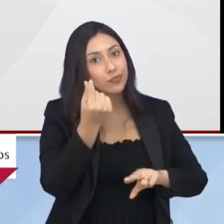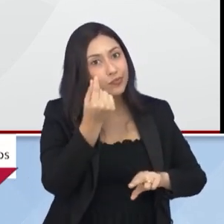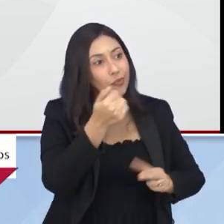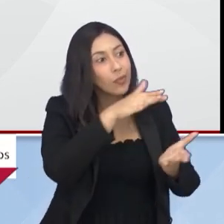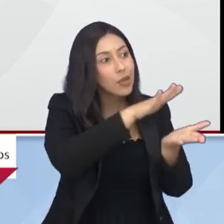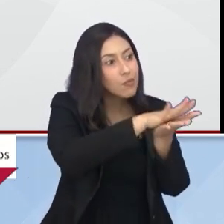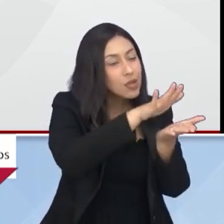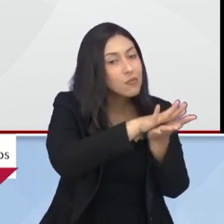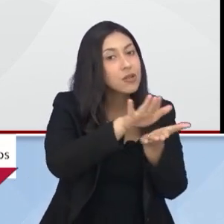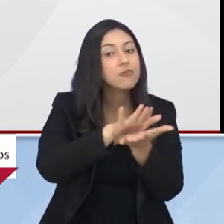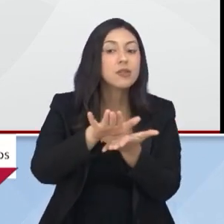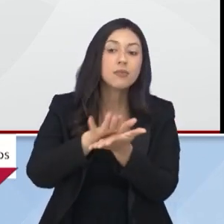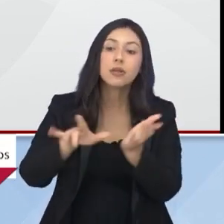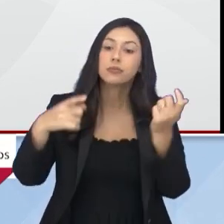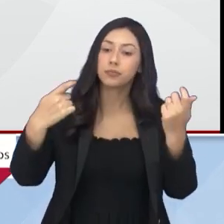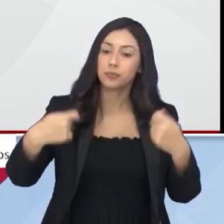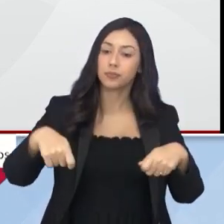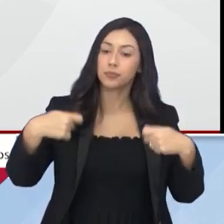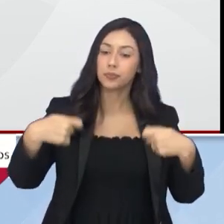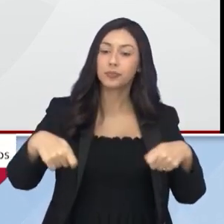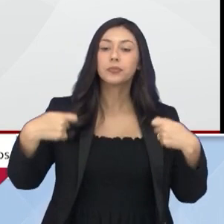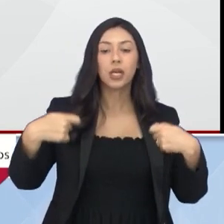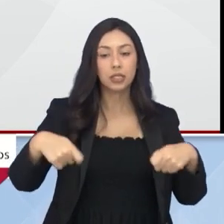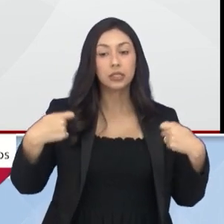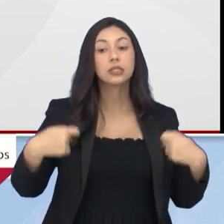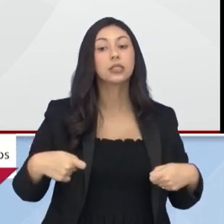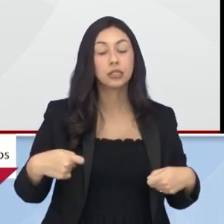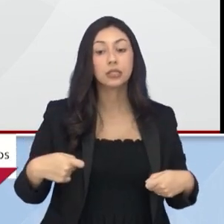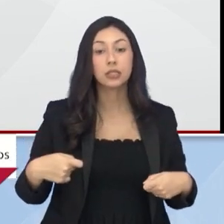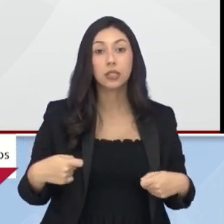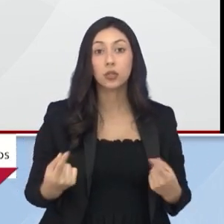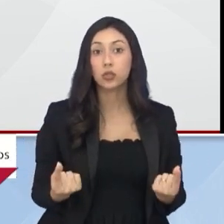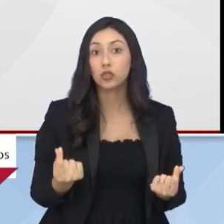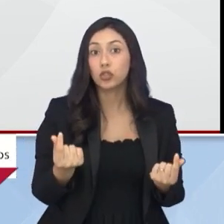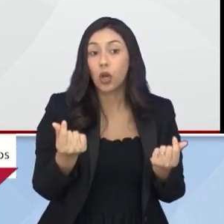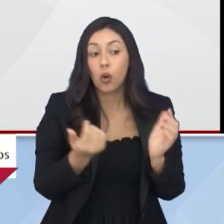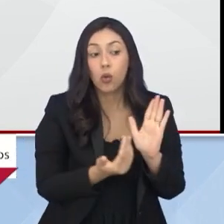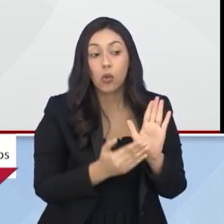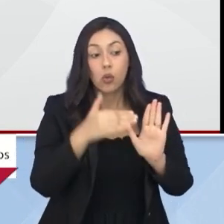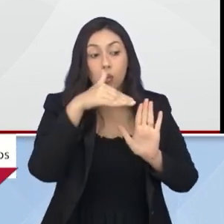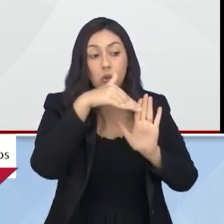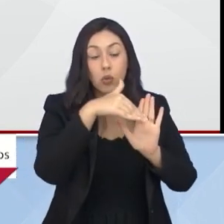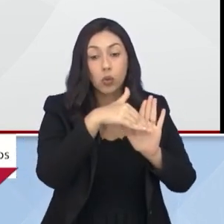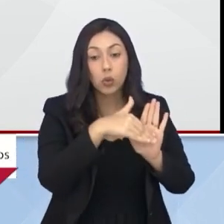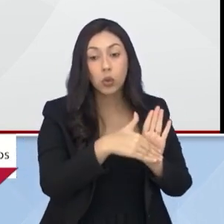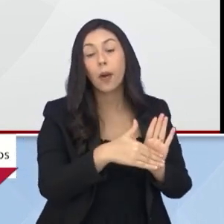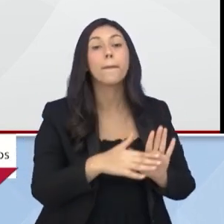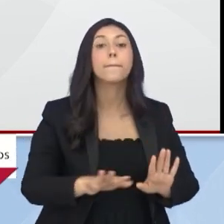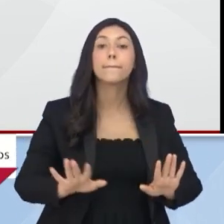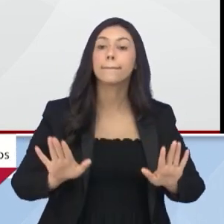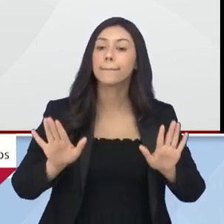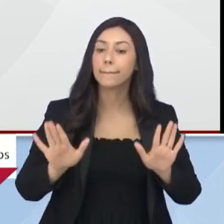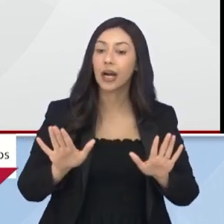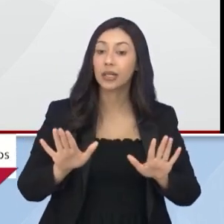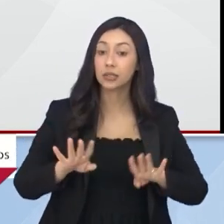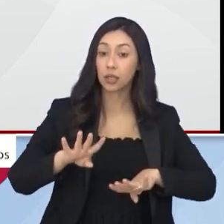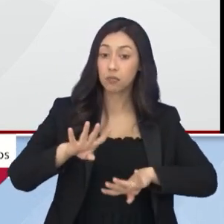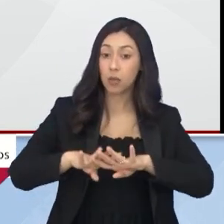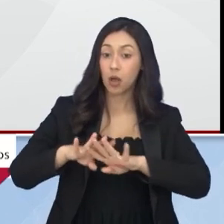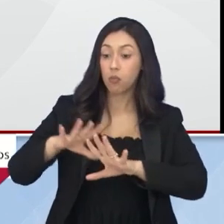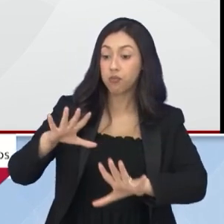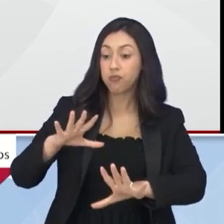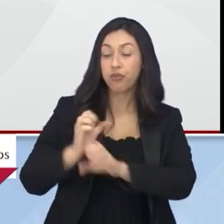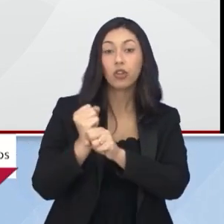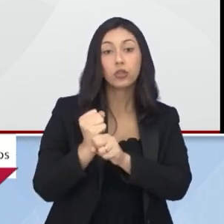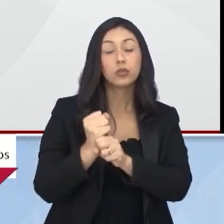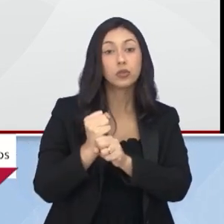que vai ter que pagar aquele que tá licenciado e vai ter um aumento do valor nominal não é mas esse cálculo ele é feito com